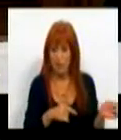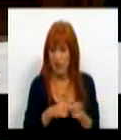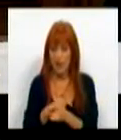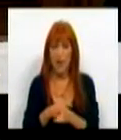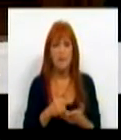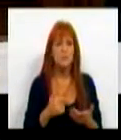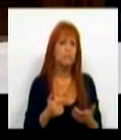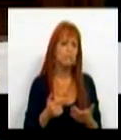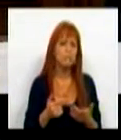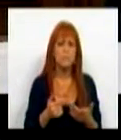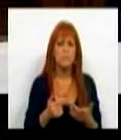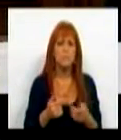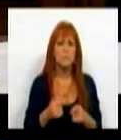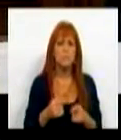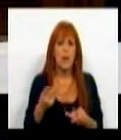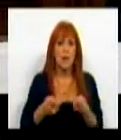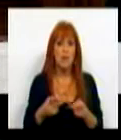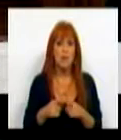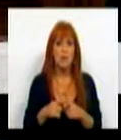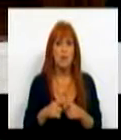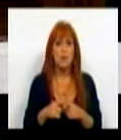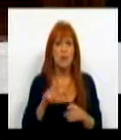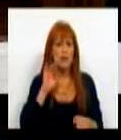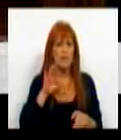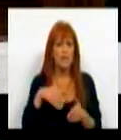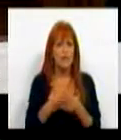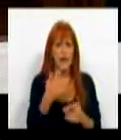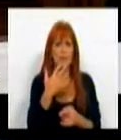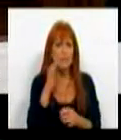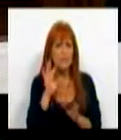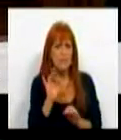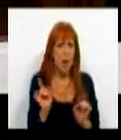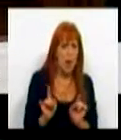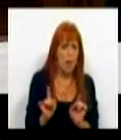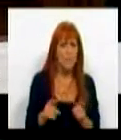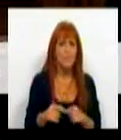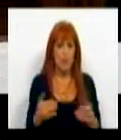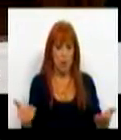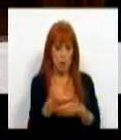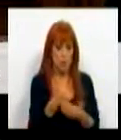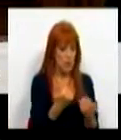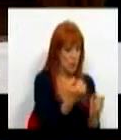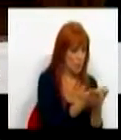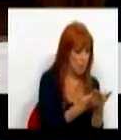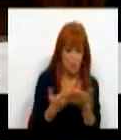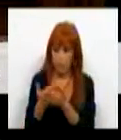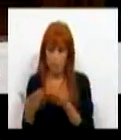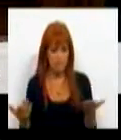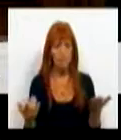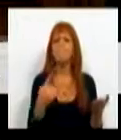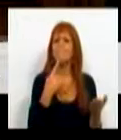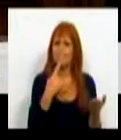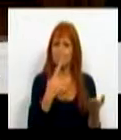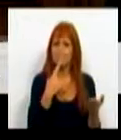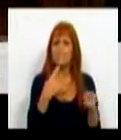contratos, teve que avaliar se tinha algum efeito prudencial ou não. E, cruzando essas operações,